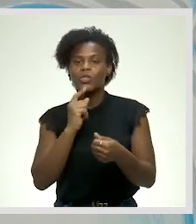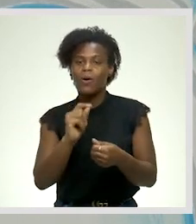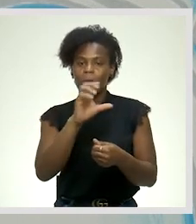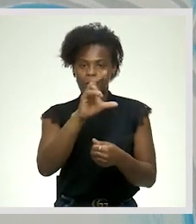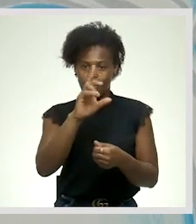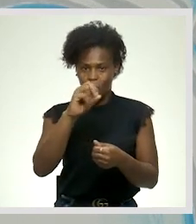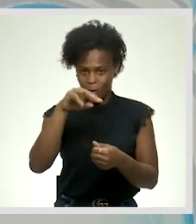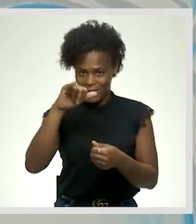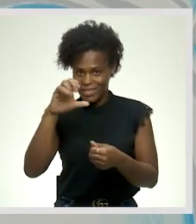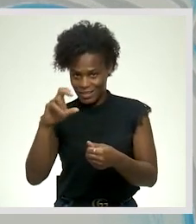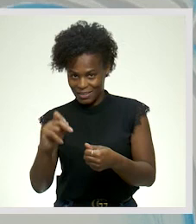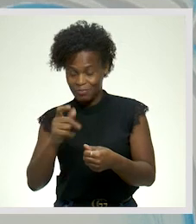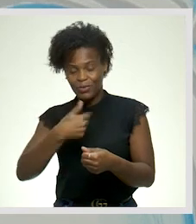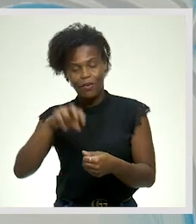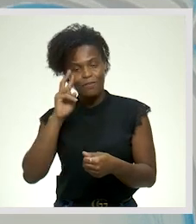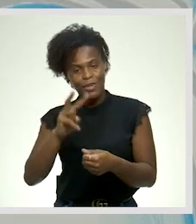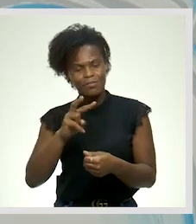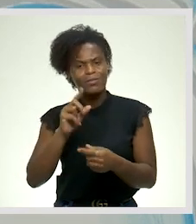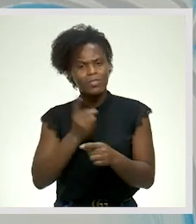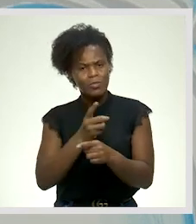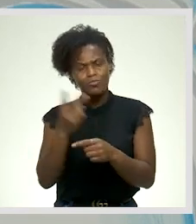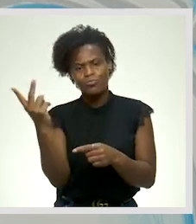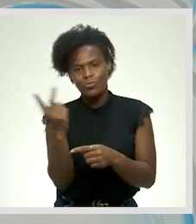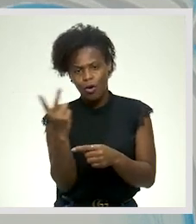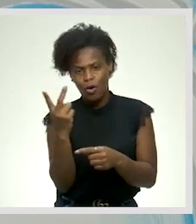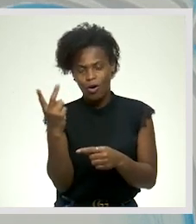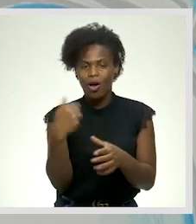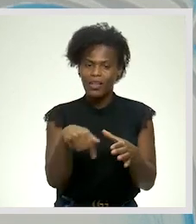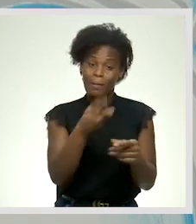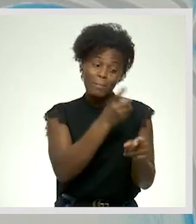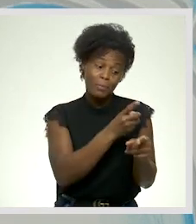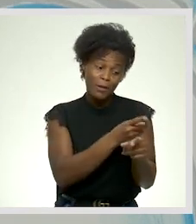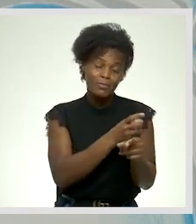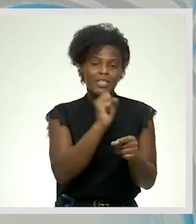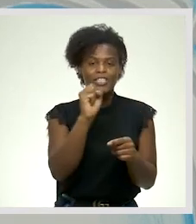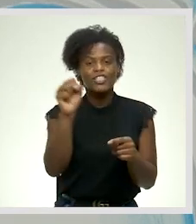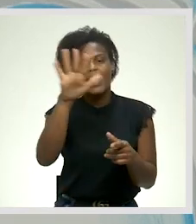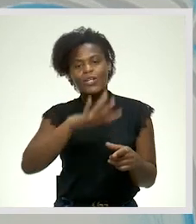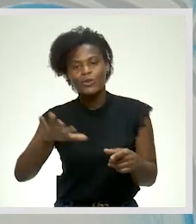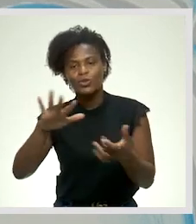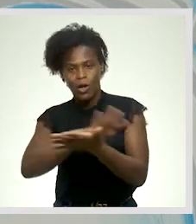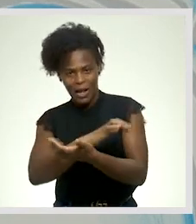crónica. Vimos, portanto, que apesar de ambos pertencerem ao mesmo género jornalístico,